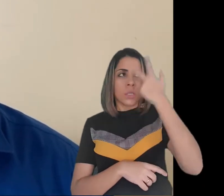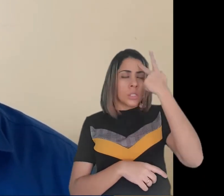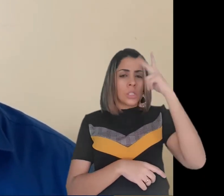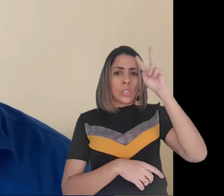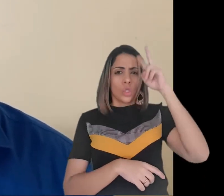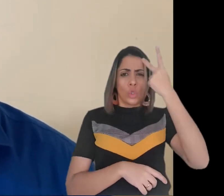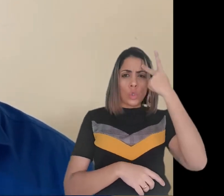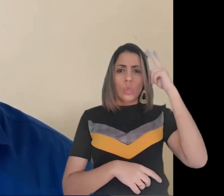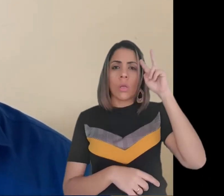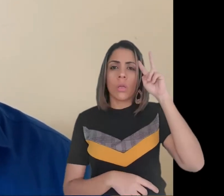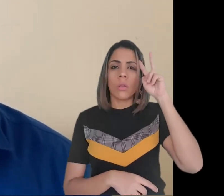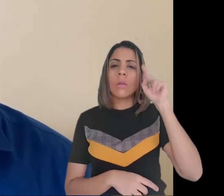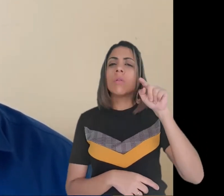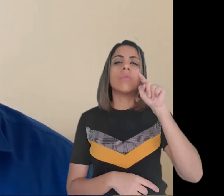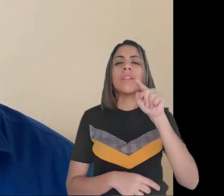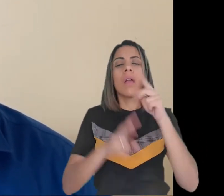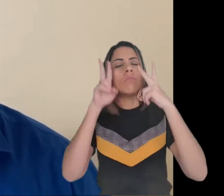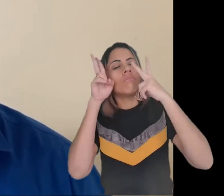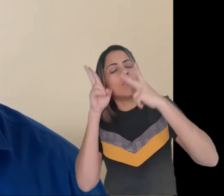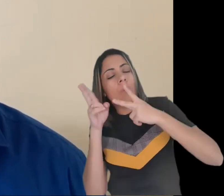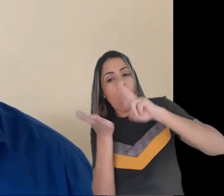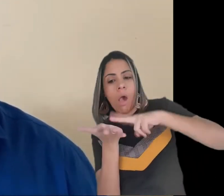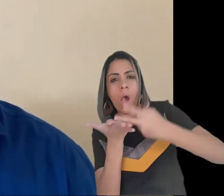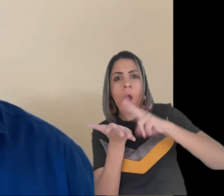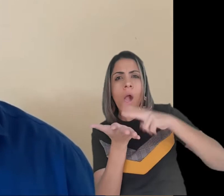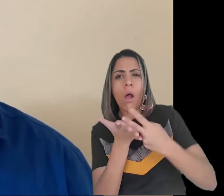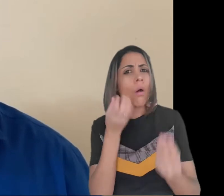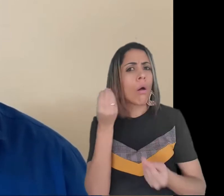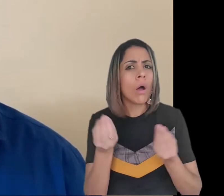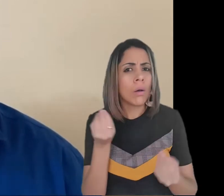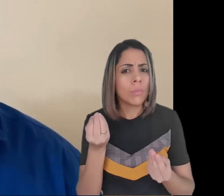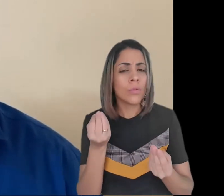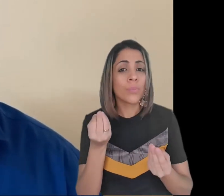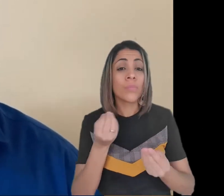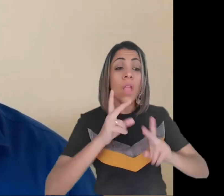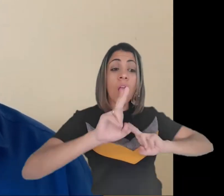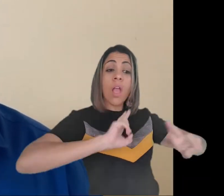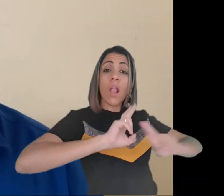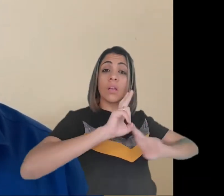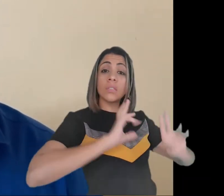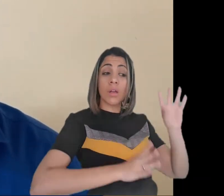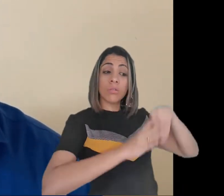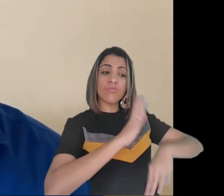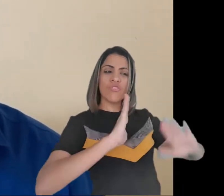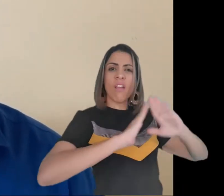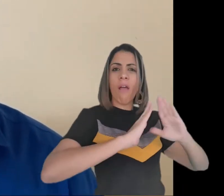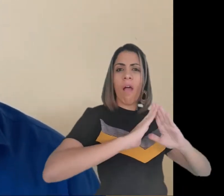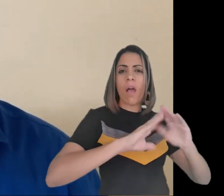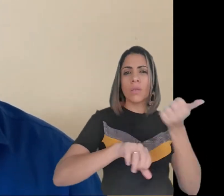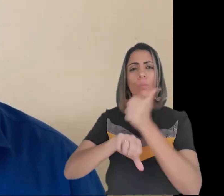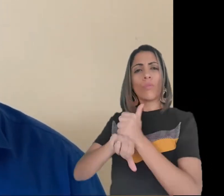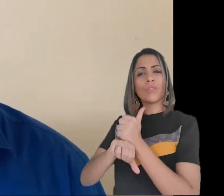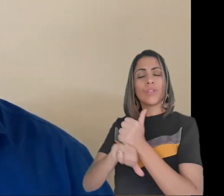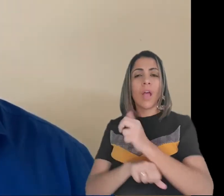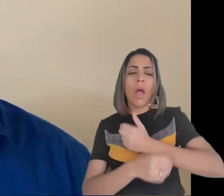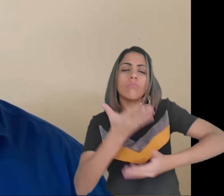humor? Como está o sono? E os relacionamentos familiares, profissionais